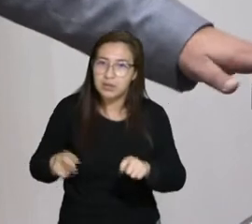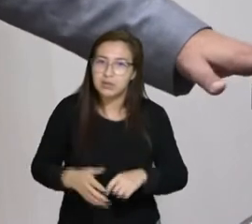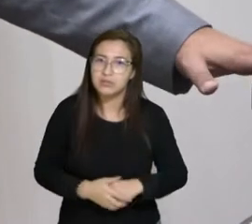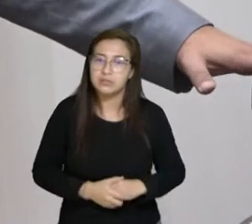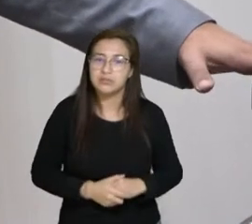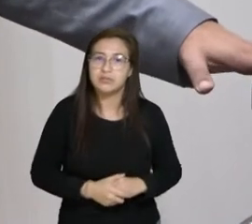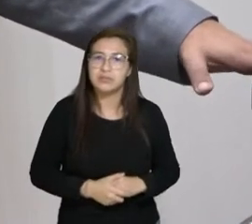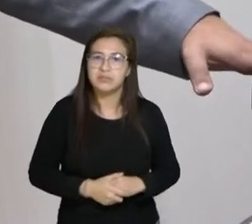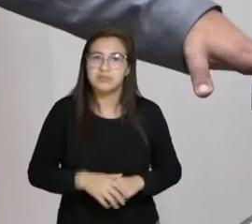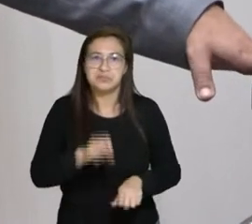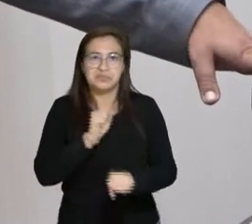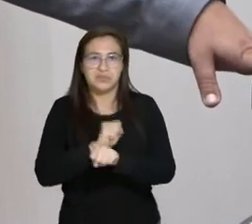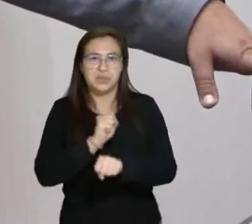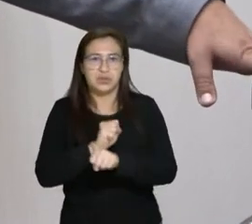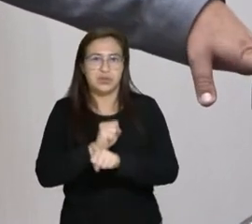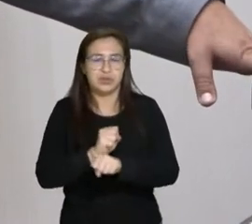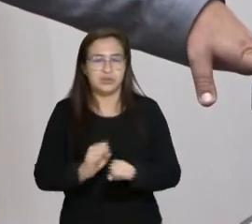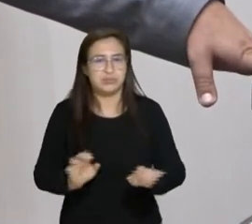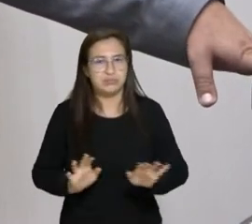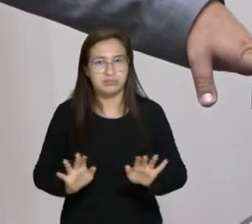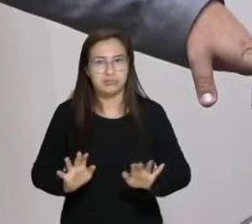e não espere